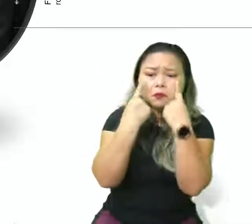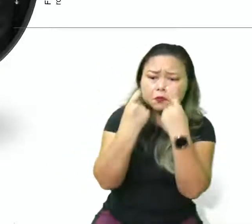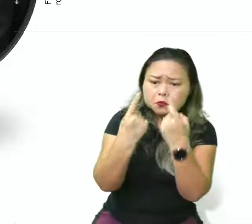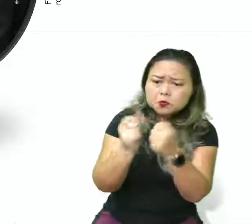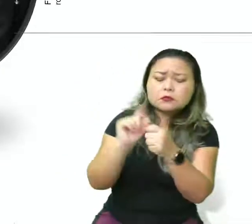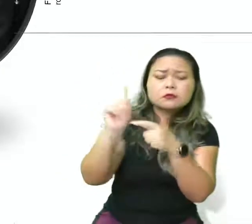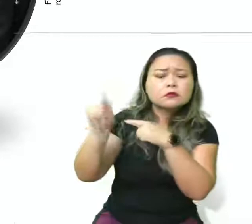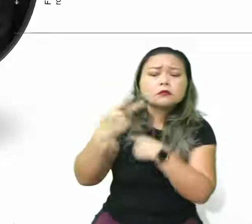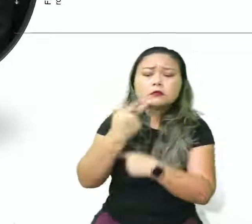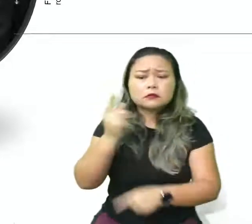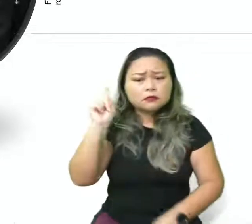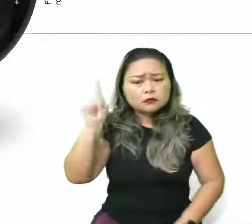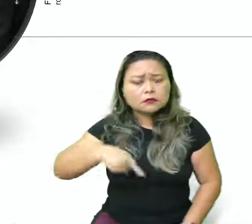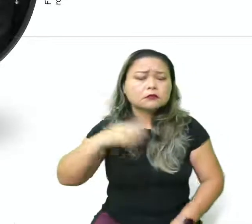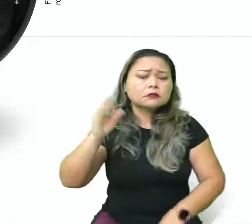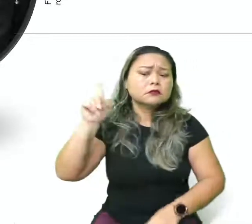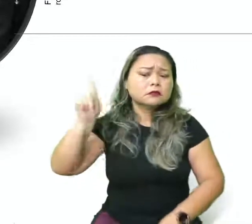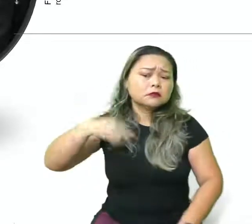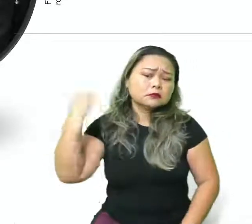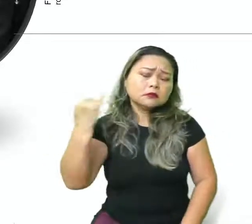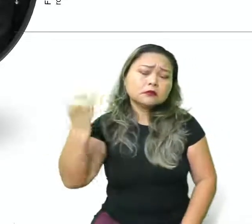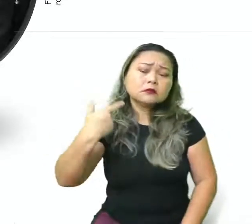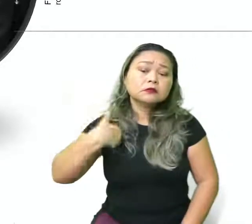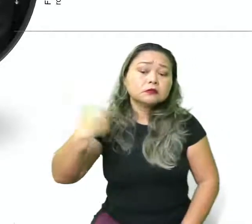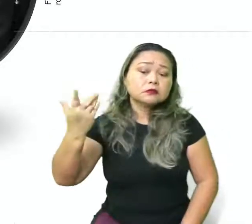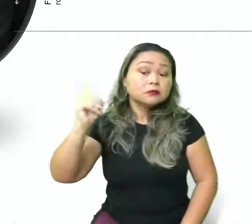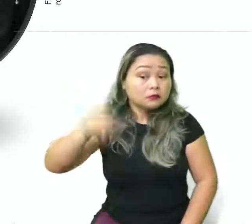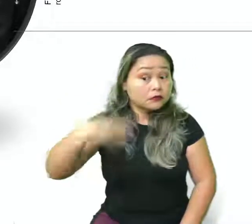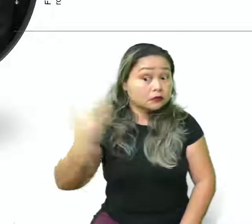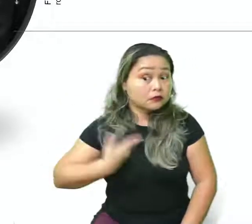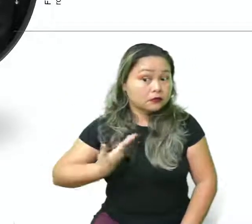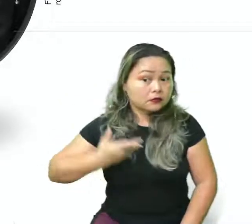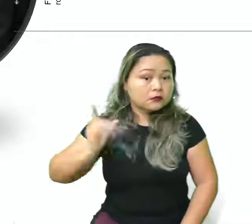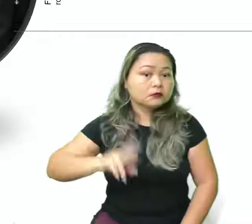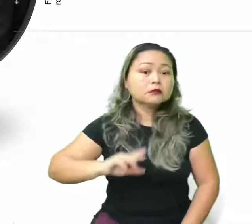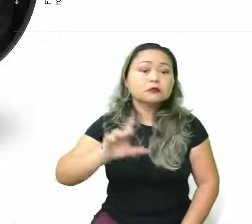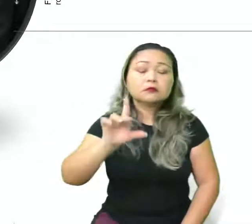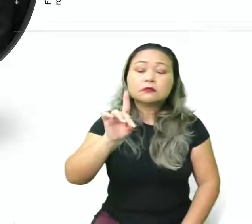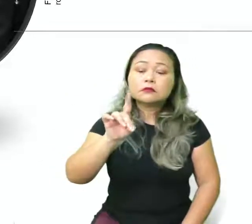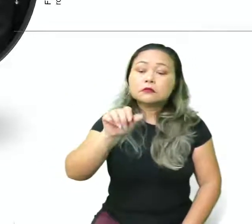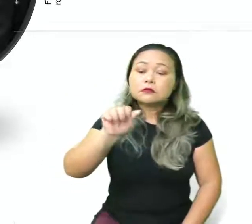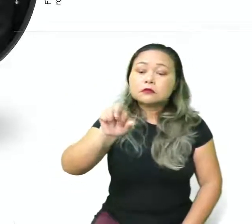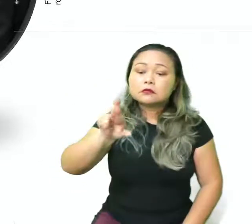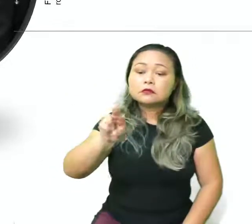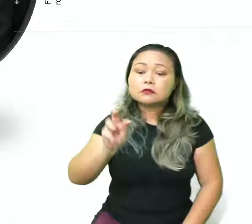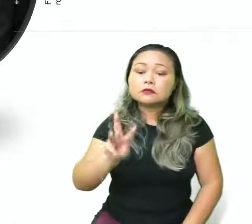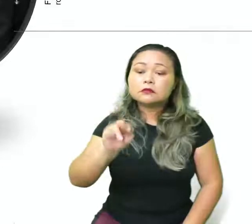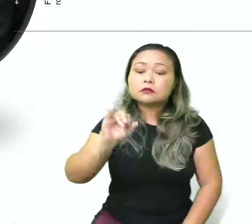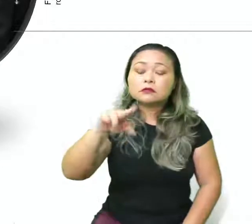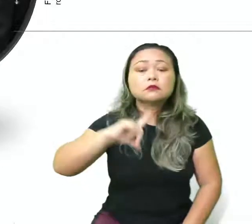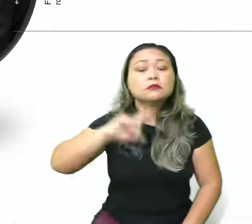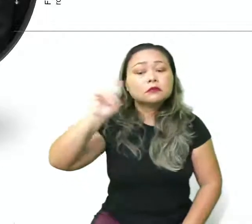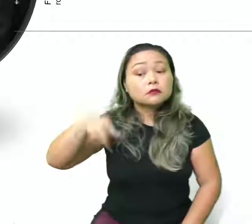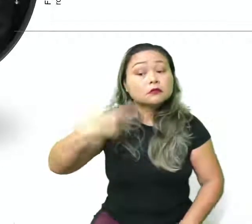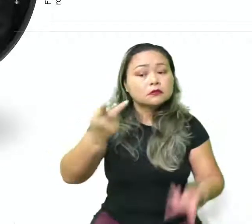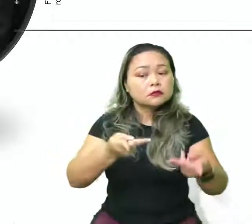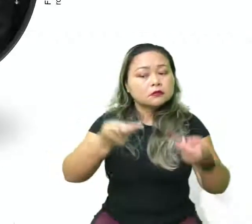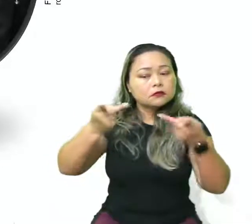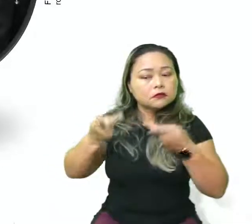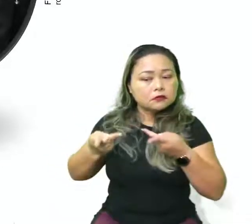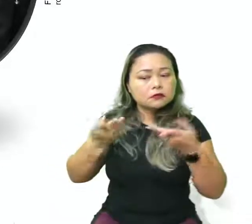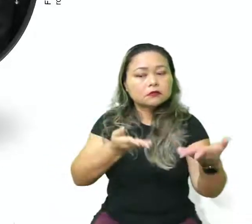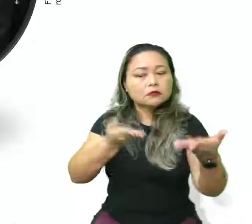eu digo para vocês que é tão importante a gente ser amigo. Esse Charles Darwin, ele foi convidado, né,